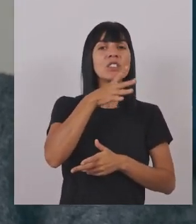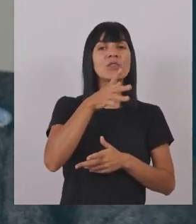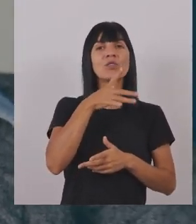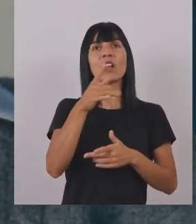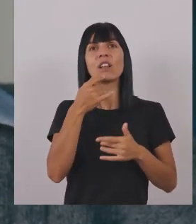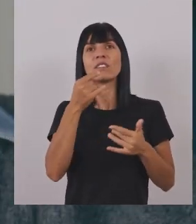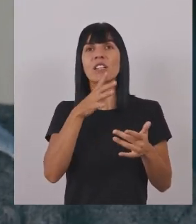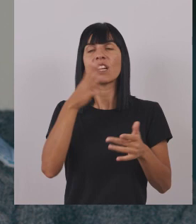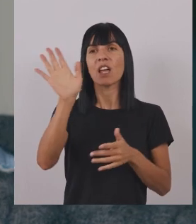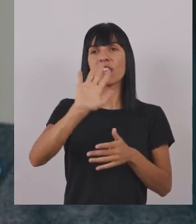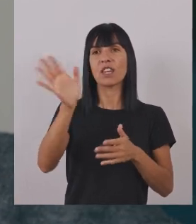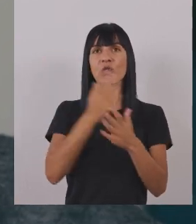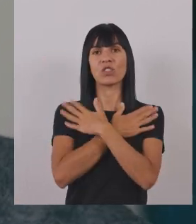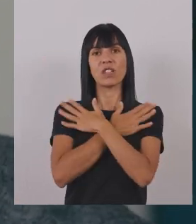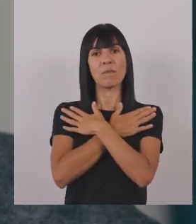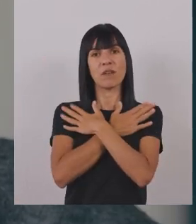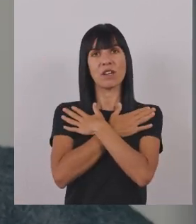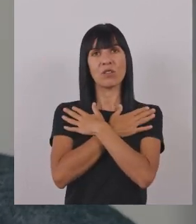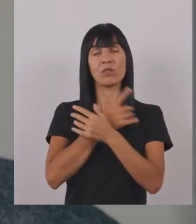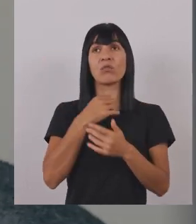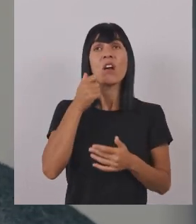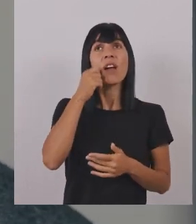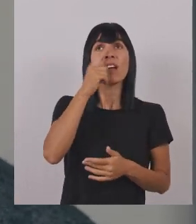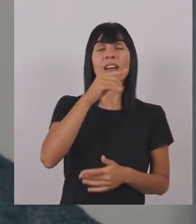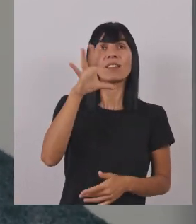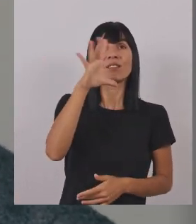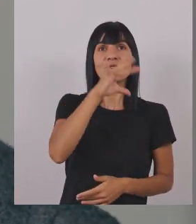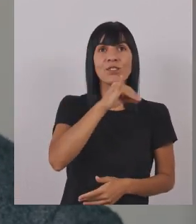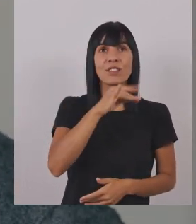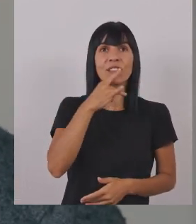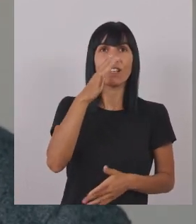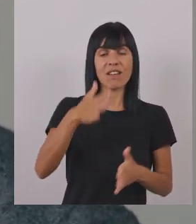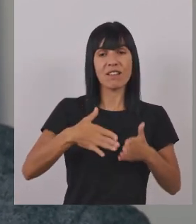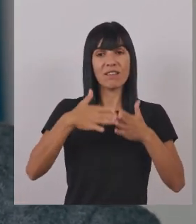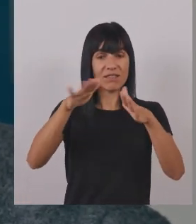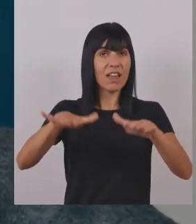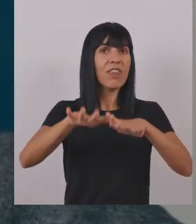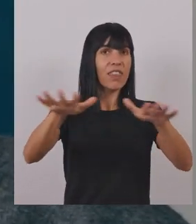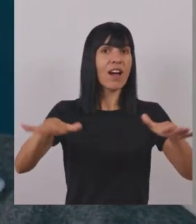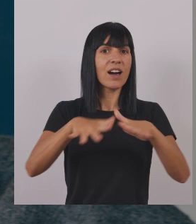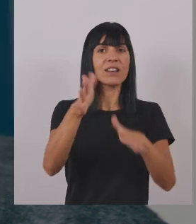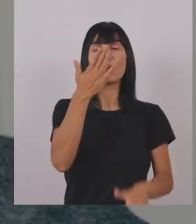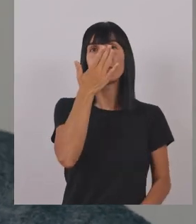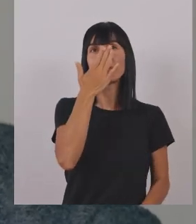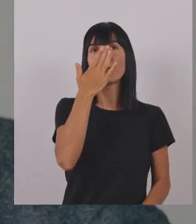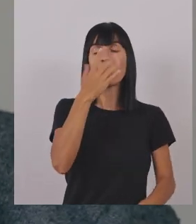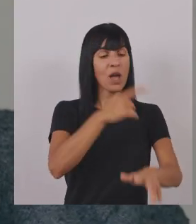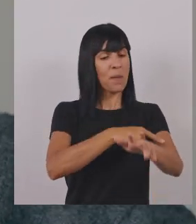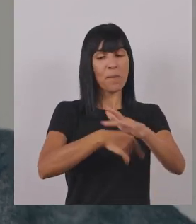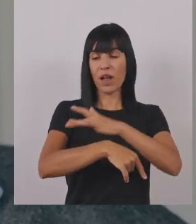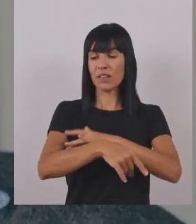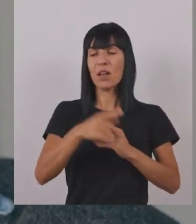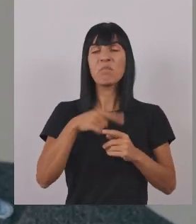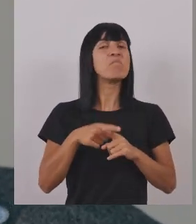dizendo Deus amigo até mais verem. Quem não sabe nadar é um pateta, tem braços aí